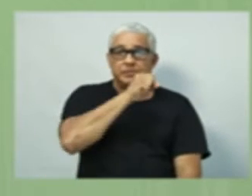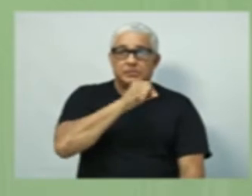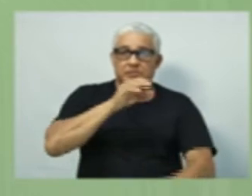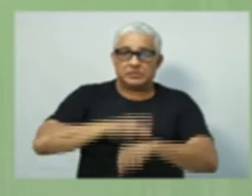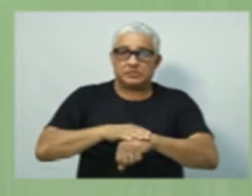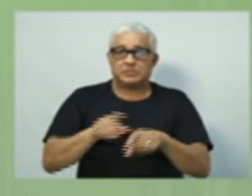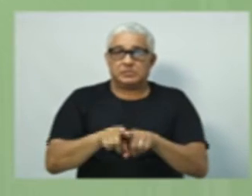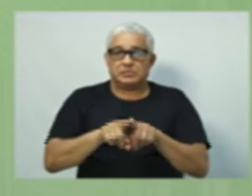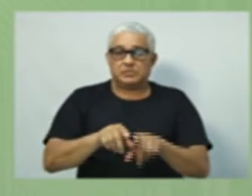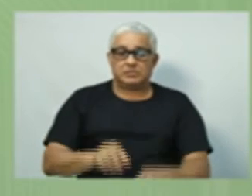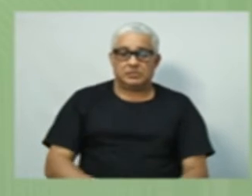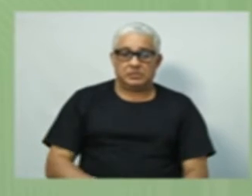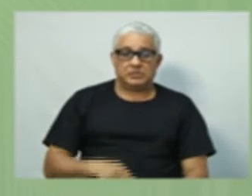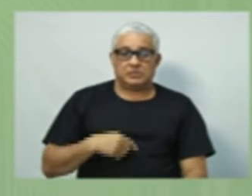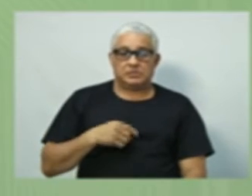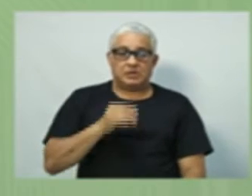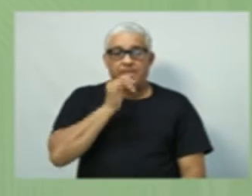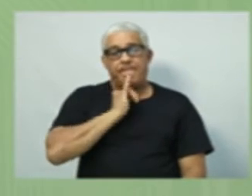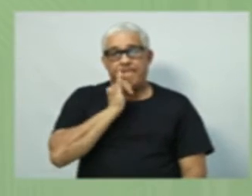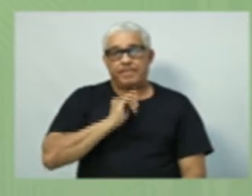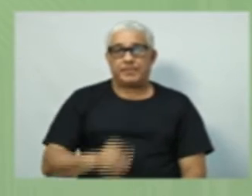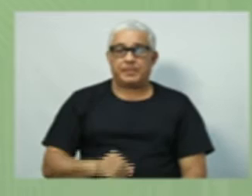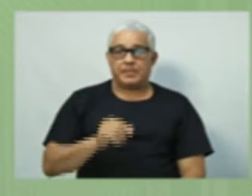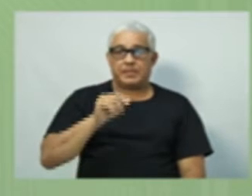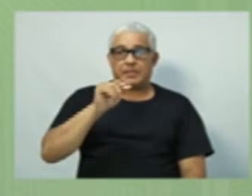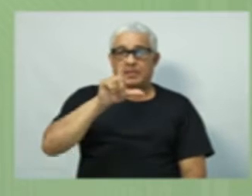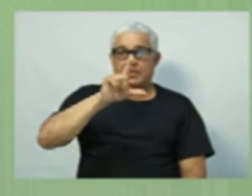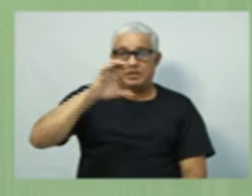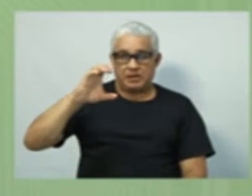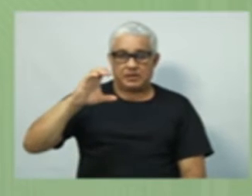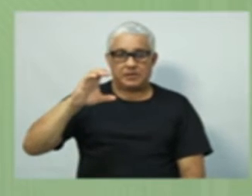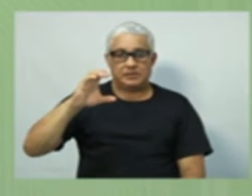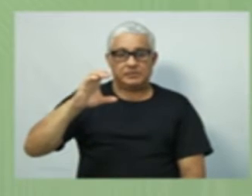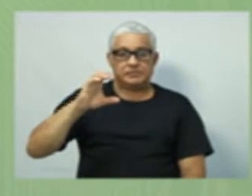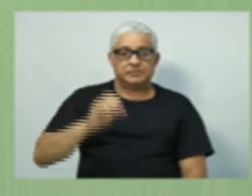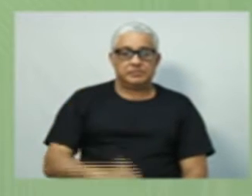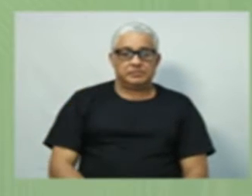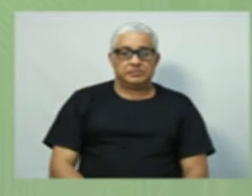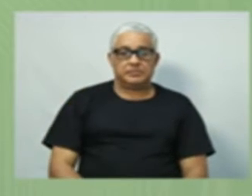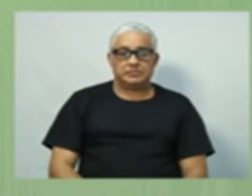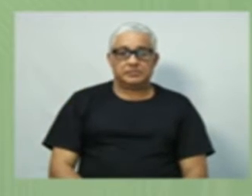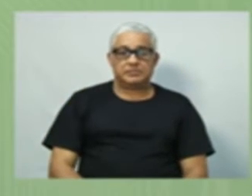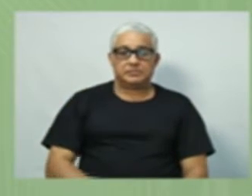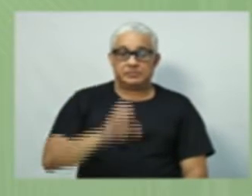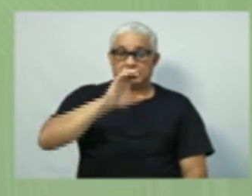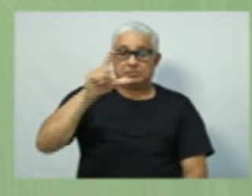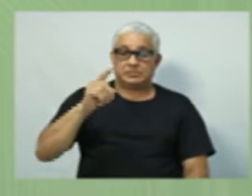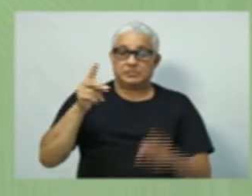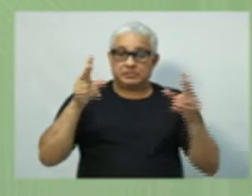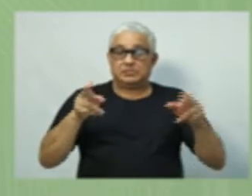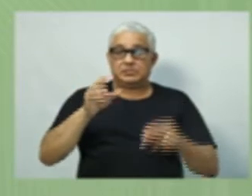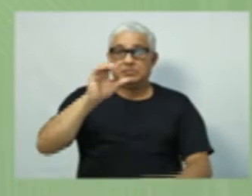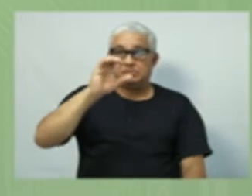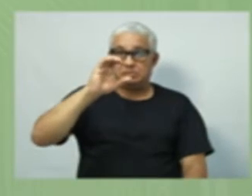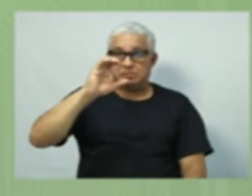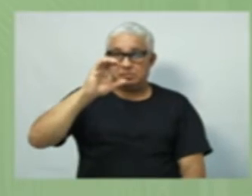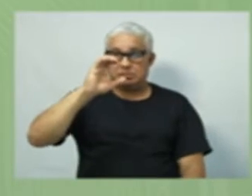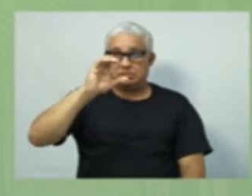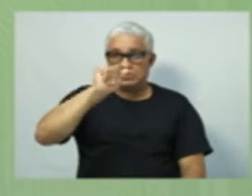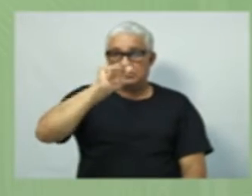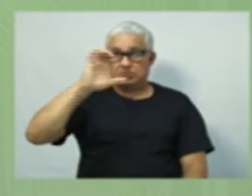liquidez corrente eu vou pegar as minhas o saldo do ativo circulante dividido pelo passivo circulante